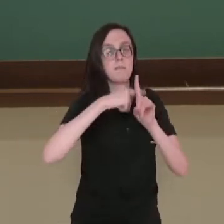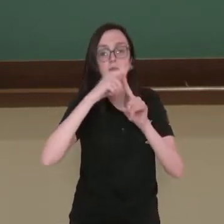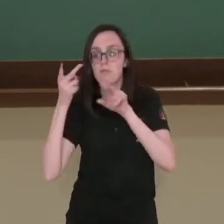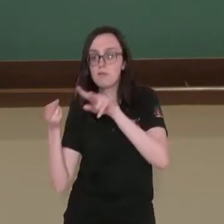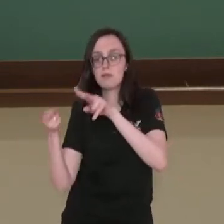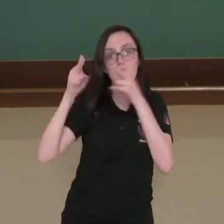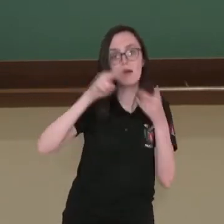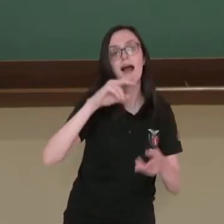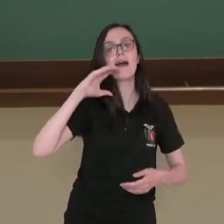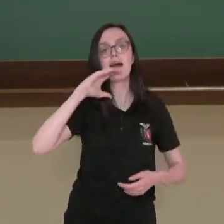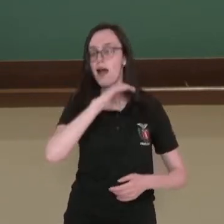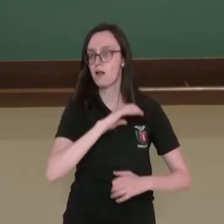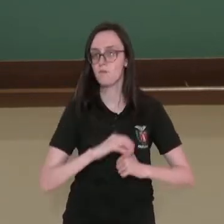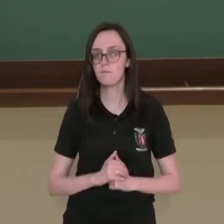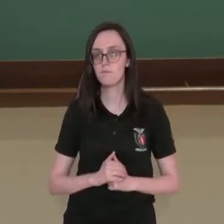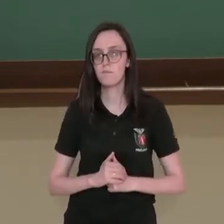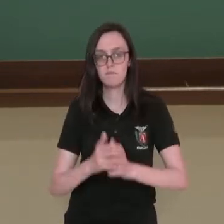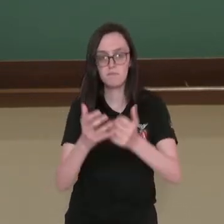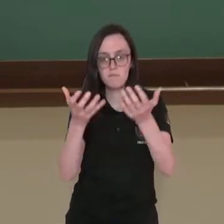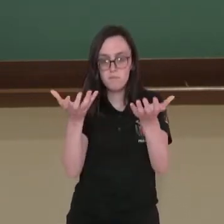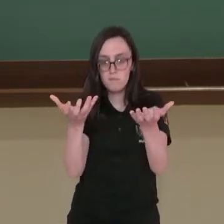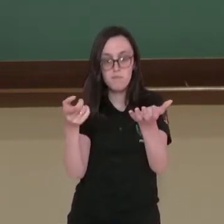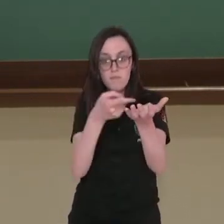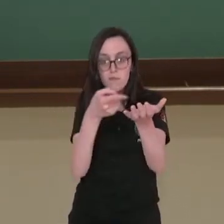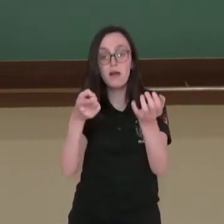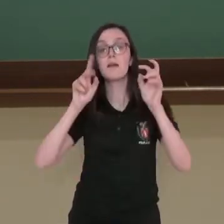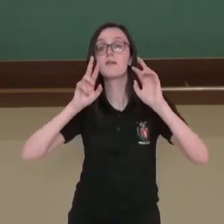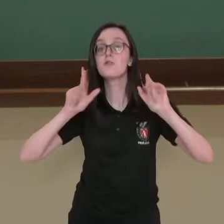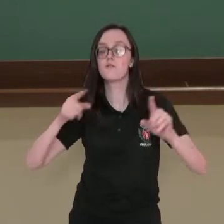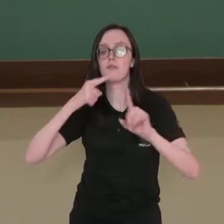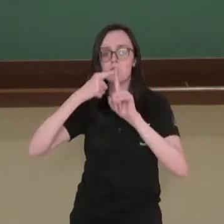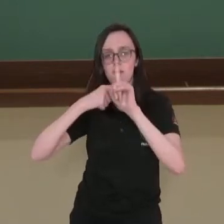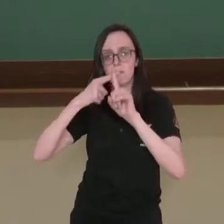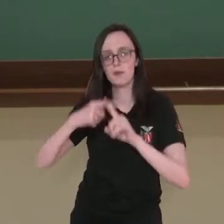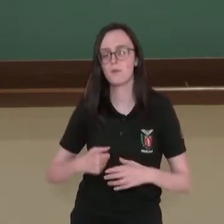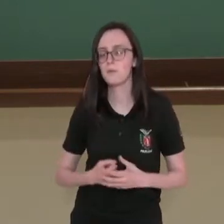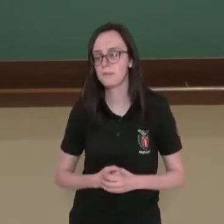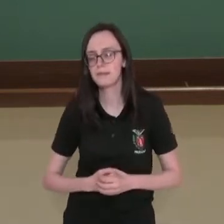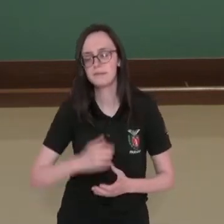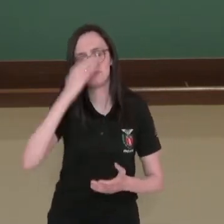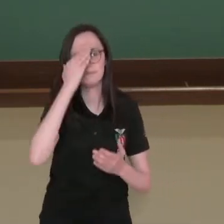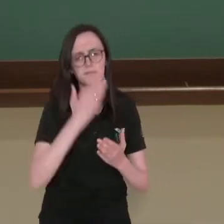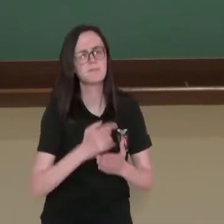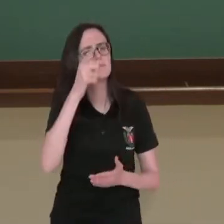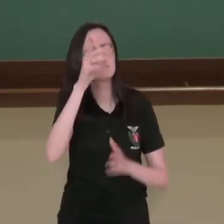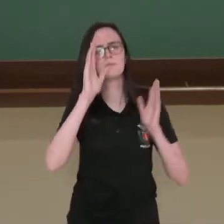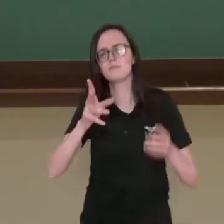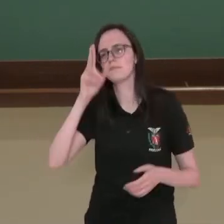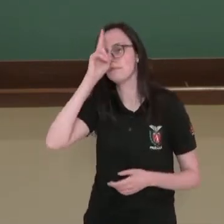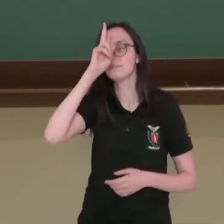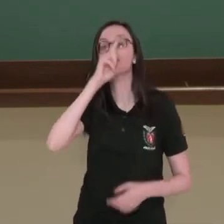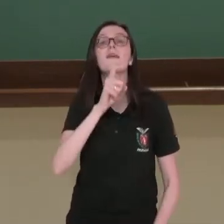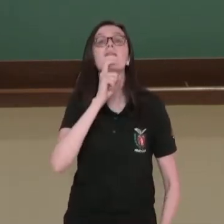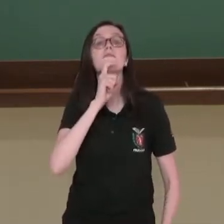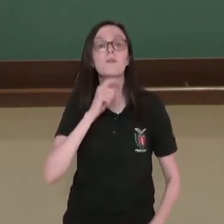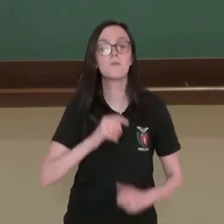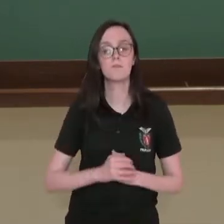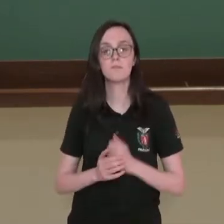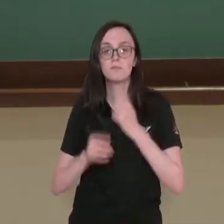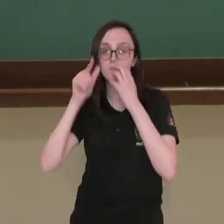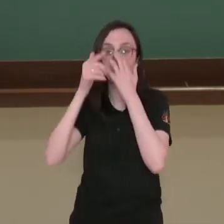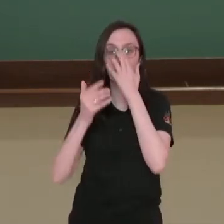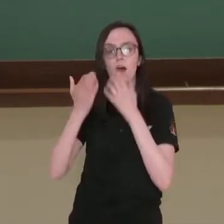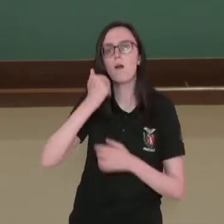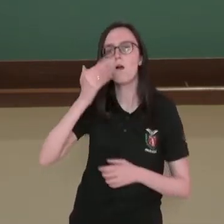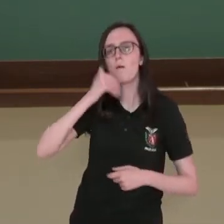temperatura, tá? Os corpos devem estar com diferentes temperaturas. Você deve lembrar que no inverno você come